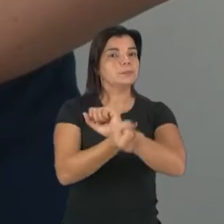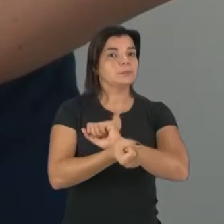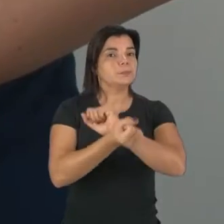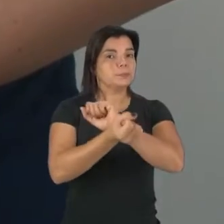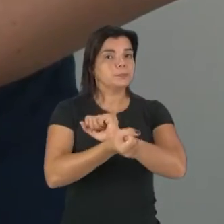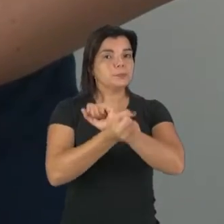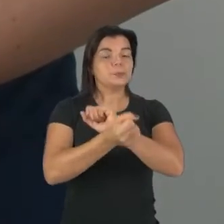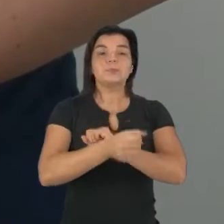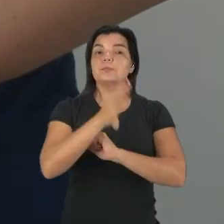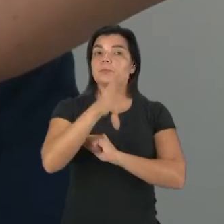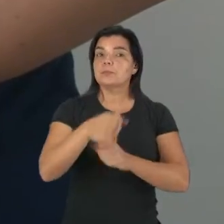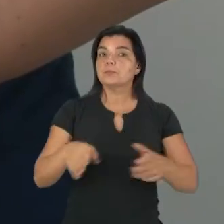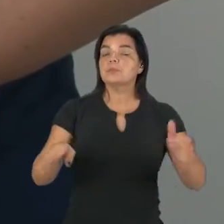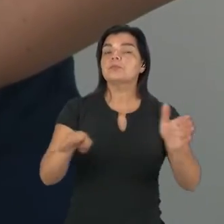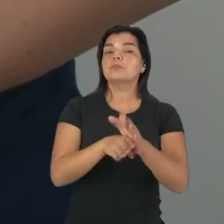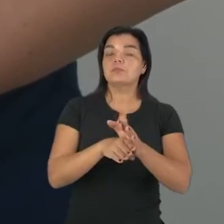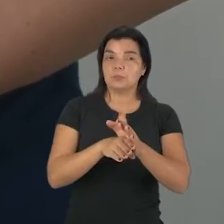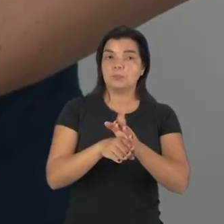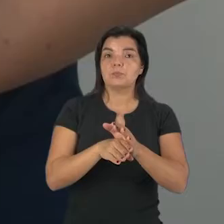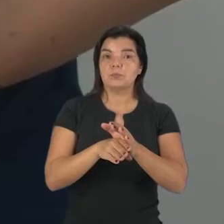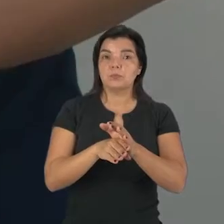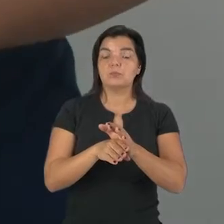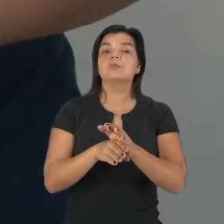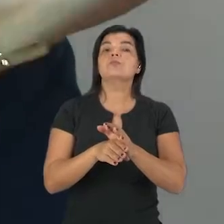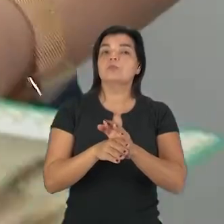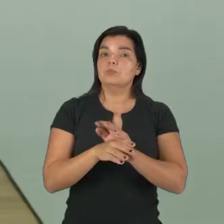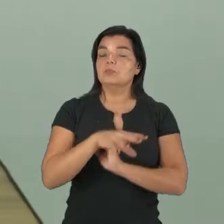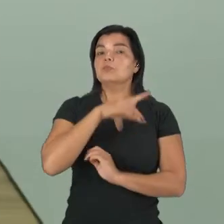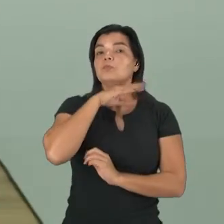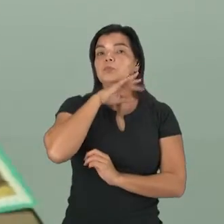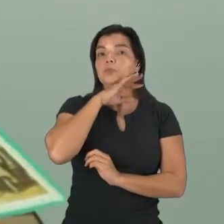eles chegaram aqui numa condição muito precária.